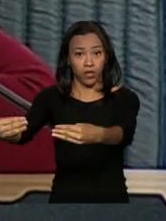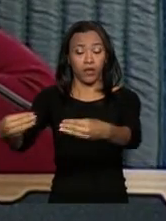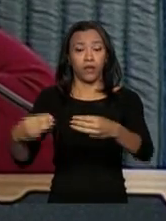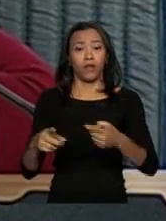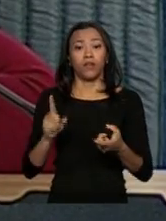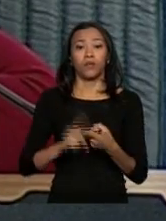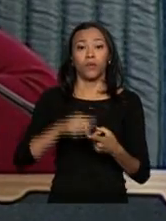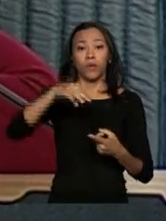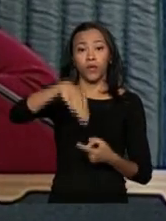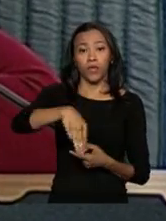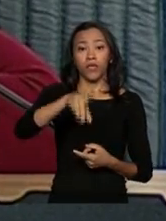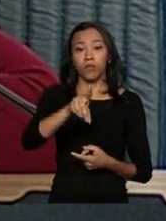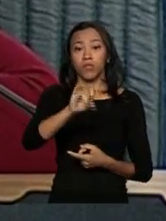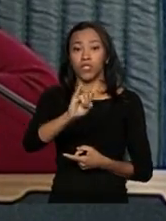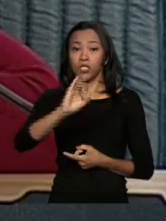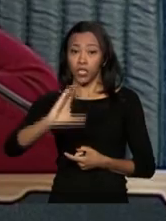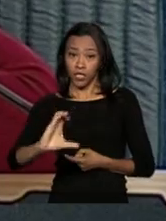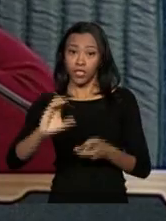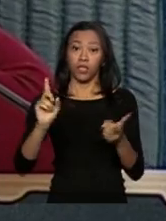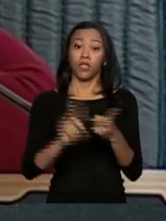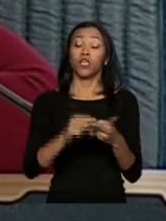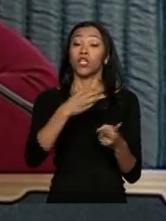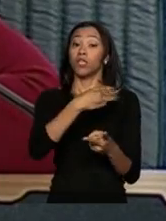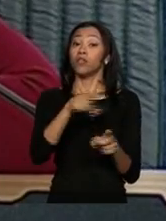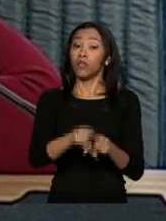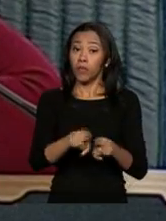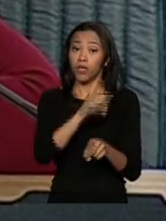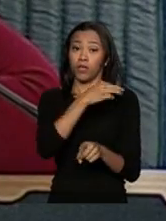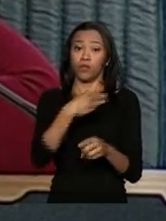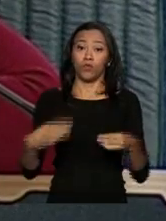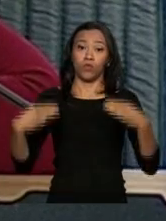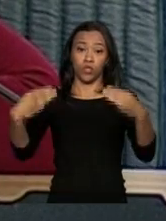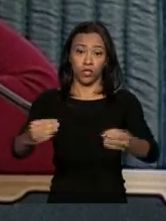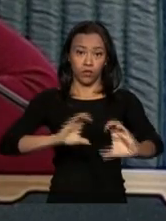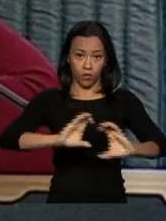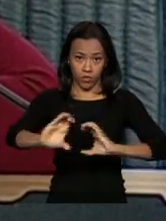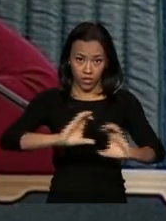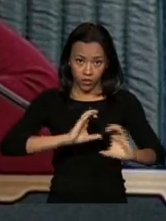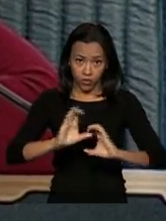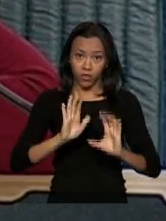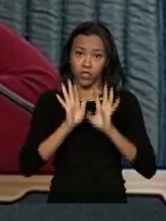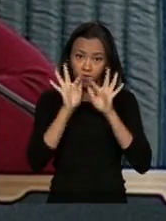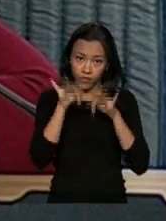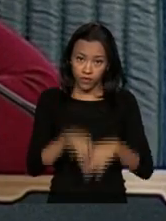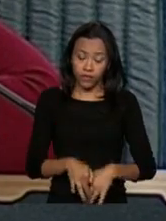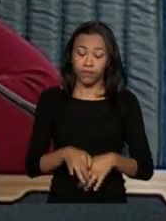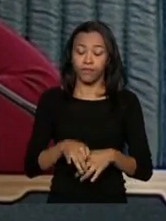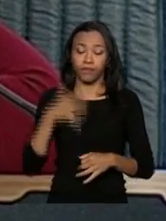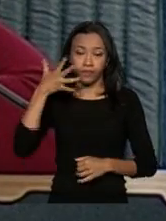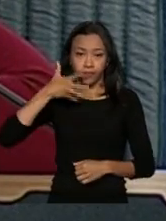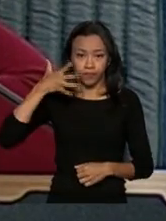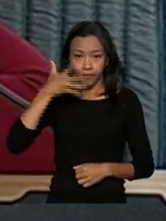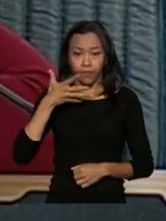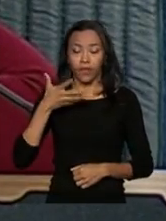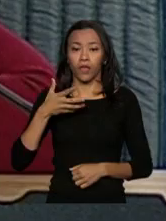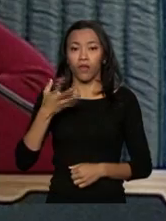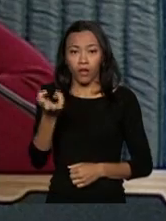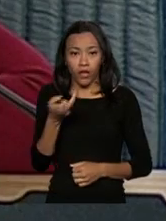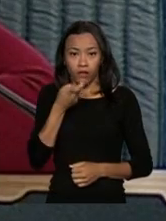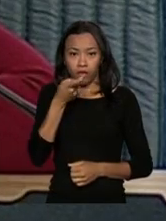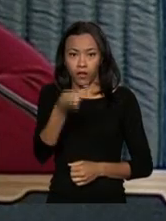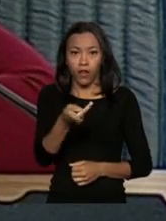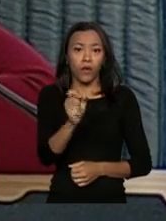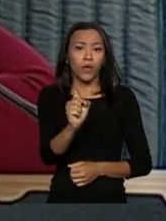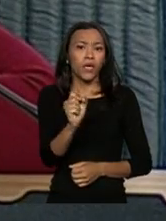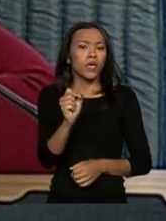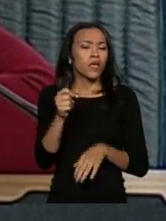mdic e do ministério das Comunicações e e por fim eu gostaria de de de ressaltar o